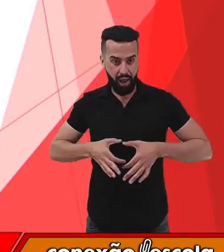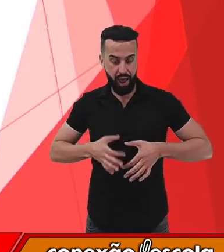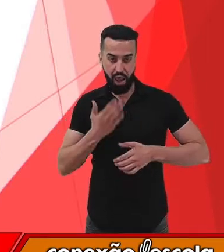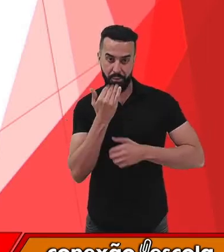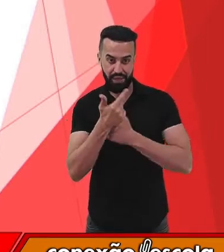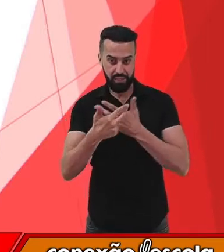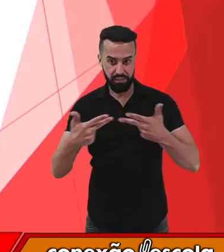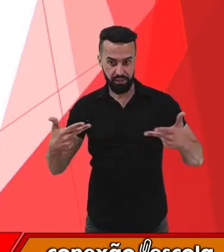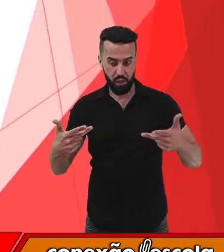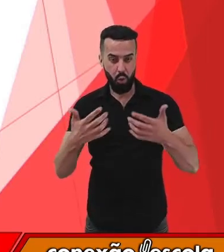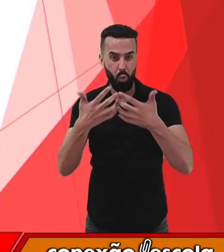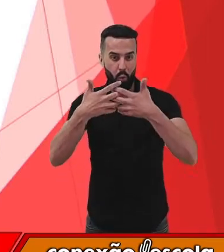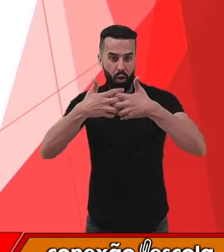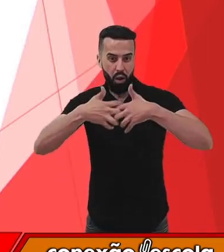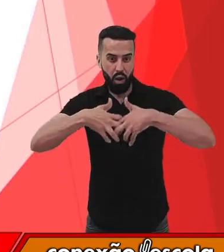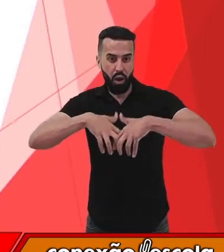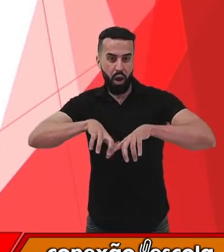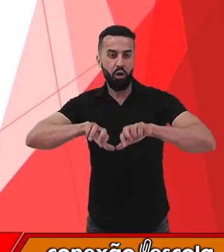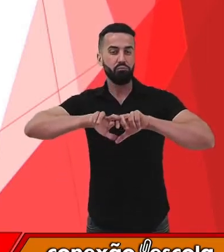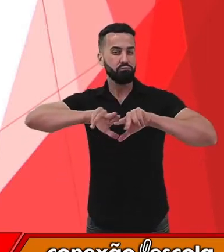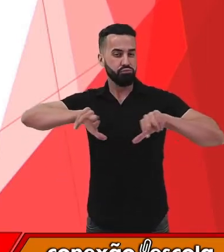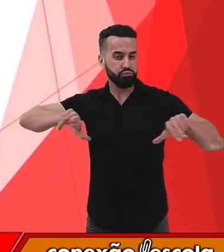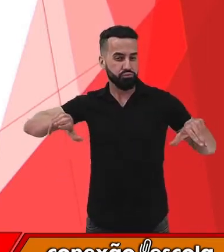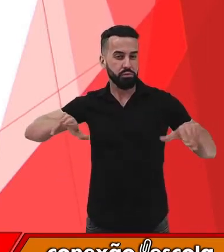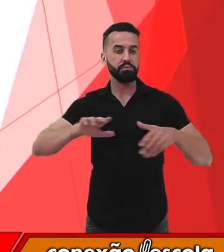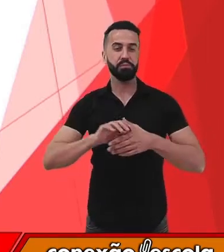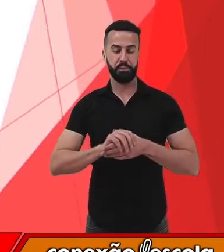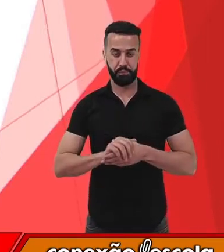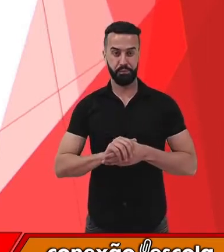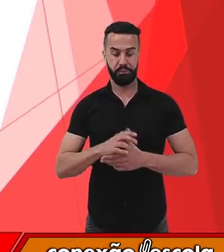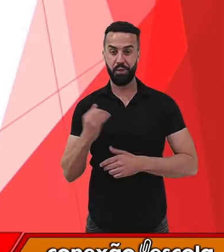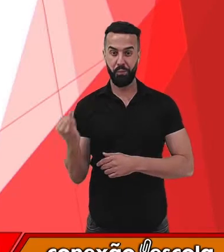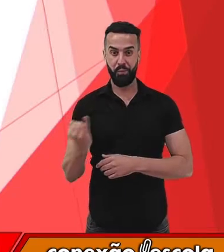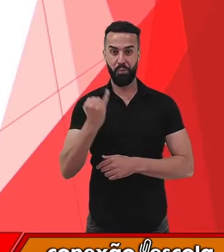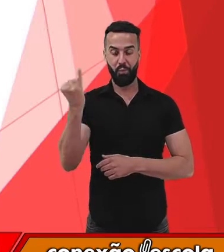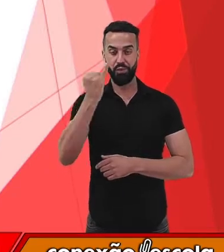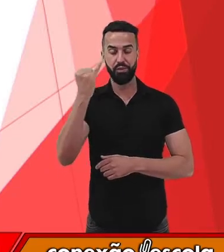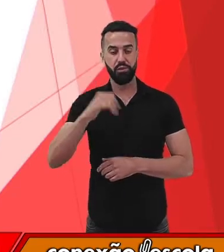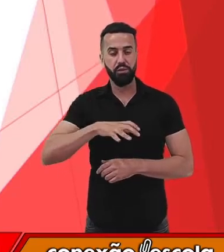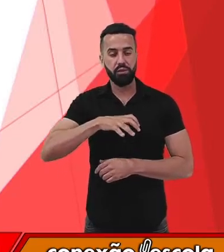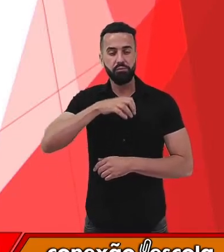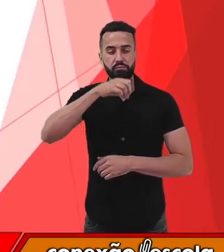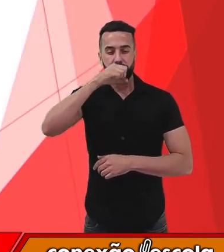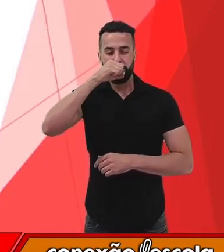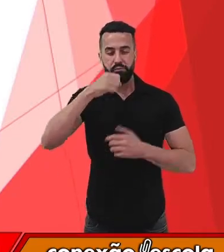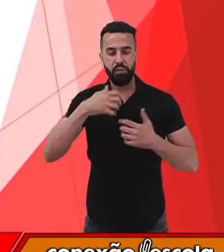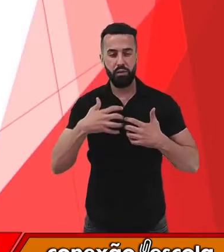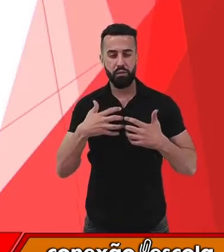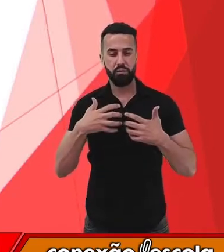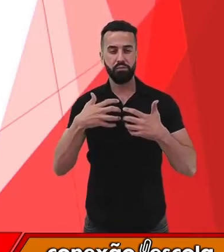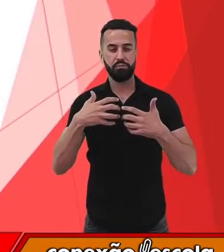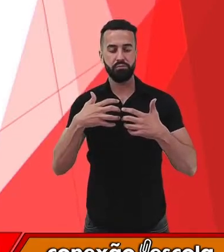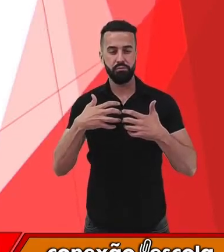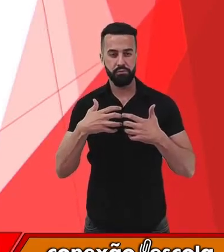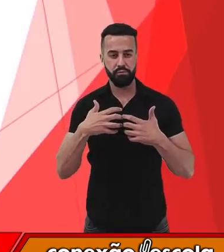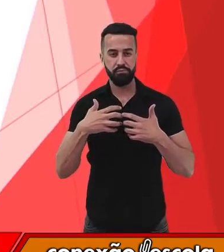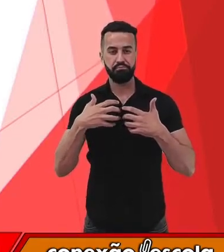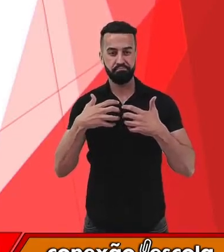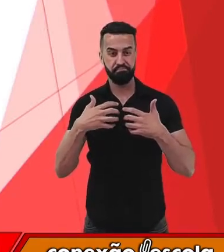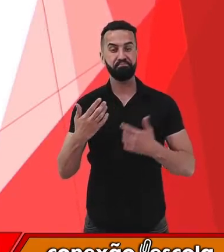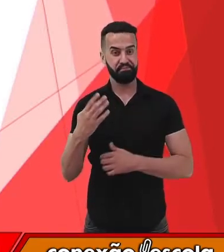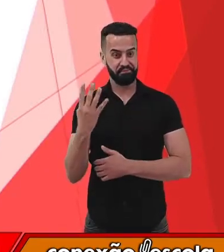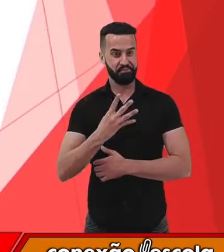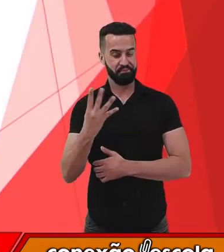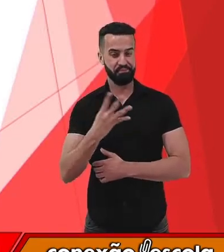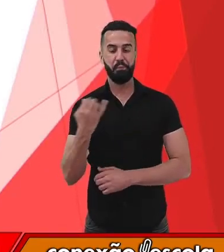à respiração, a importância da respiração, a importância